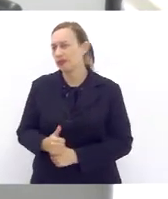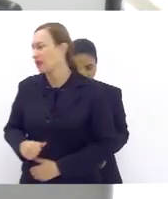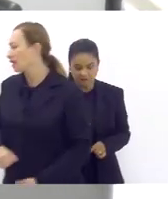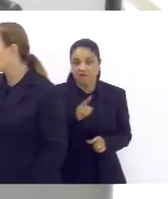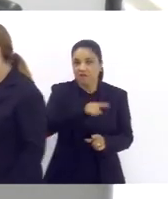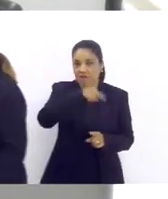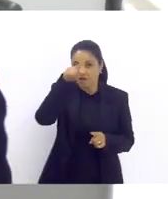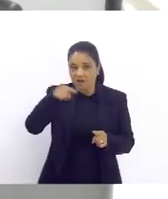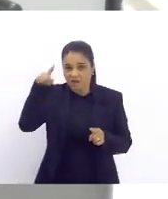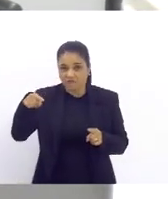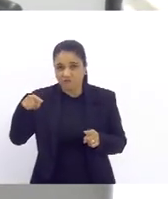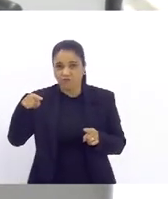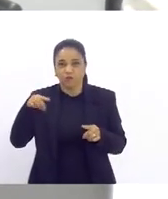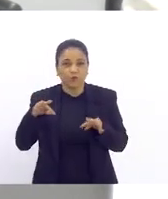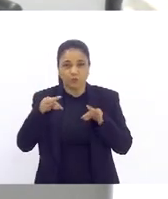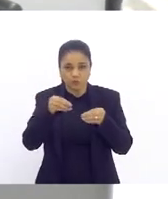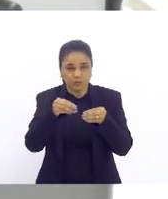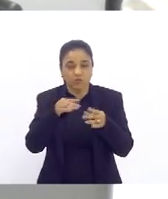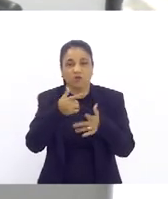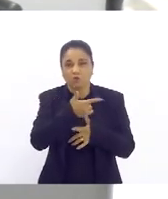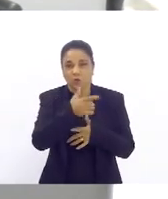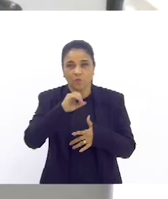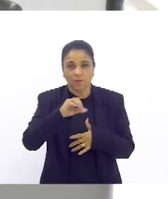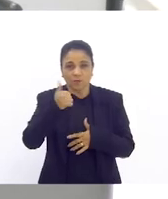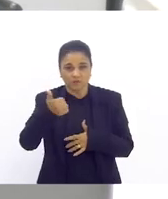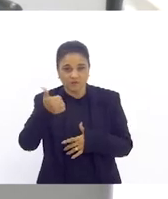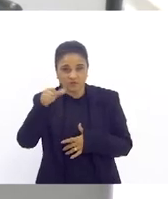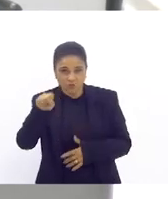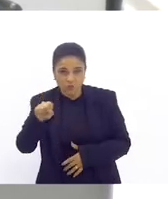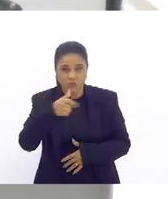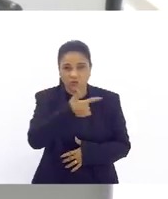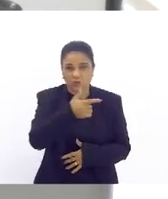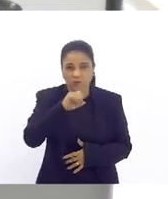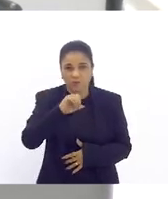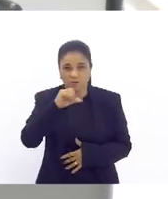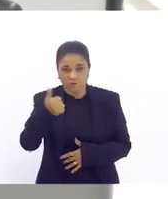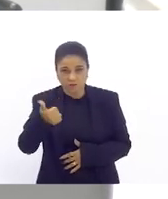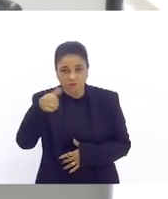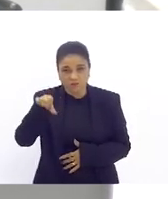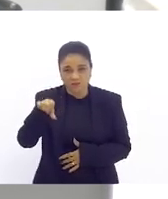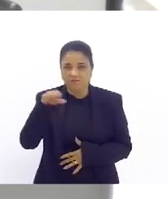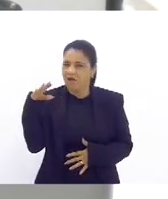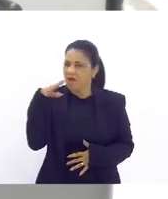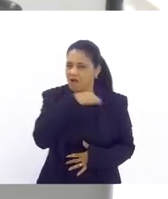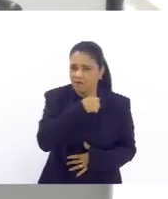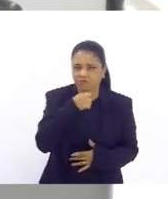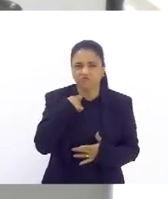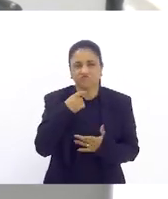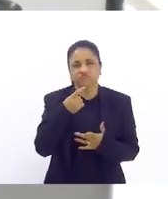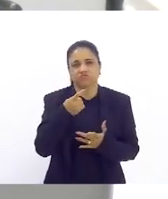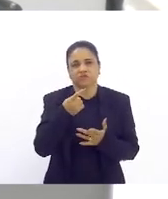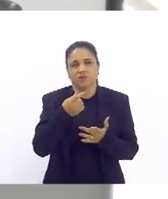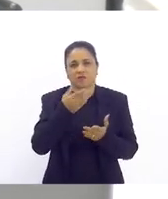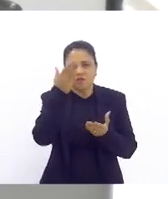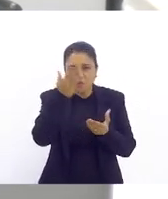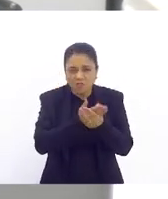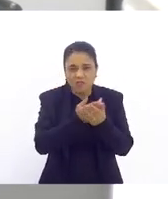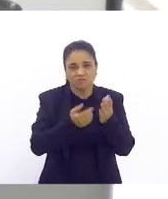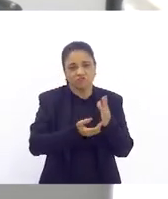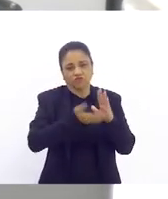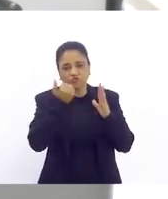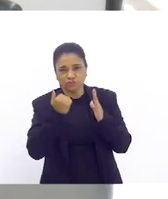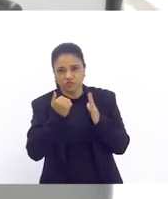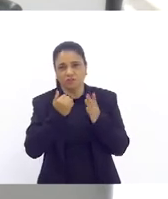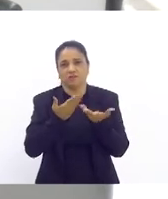necessários porque eles são de 2018/2019 o mais recente então sejamos Breves vamos imediatamente